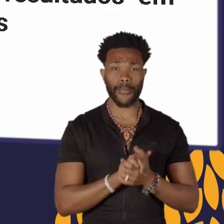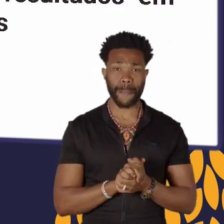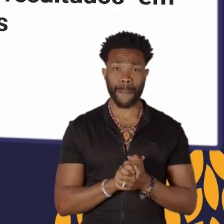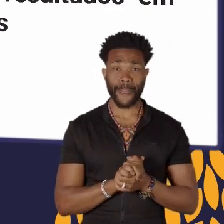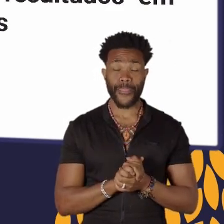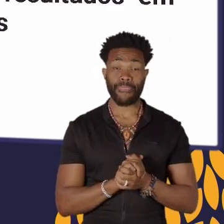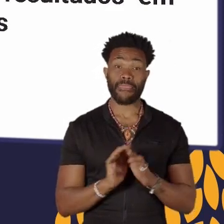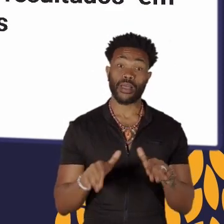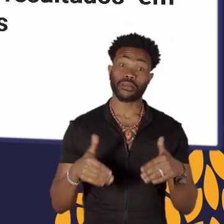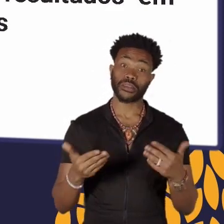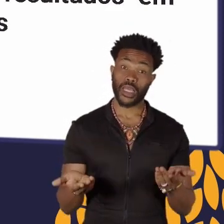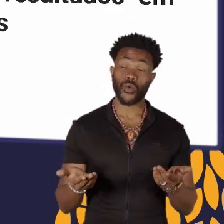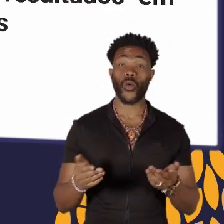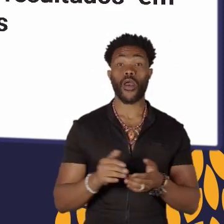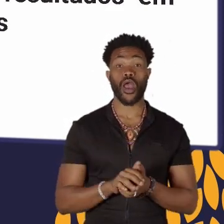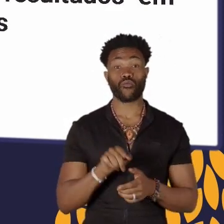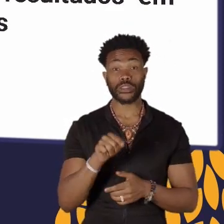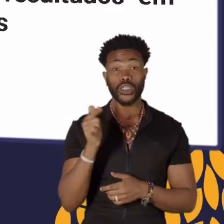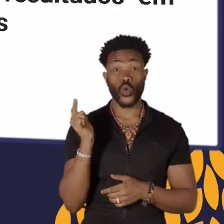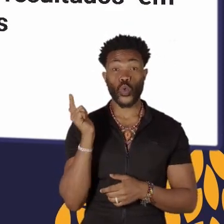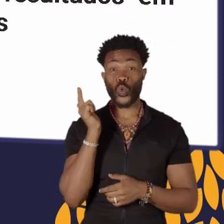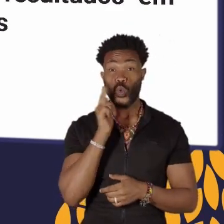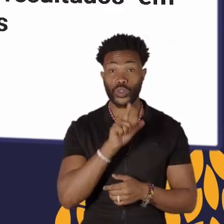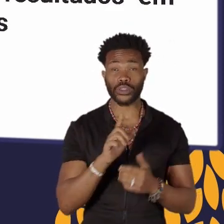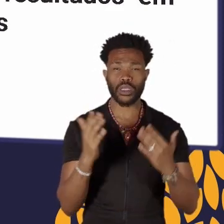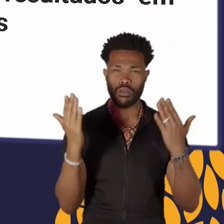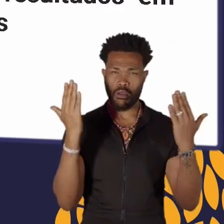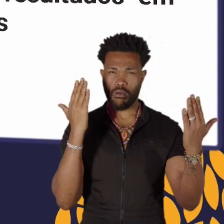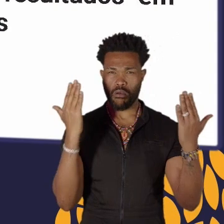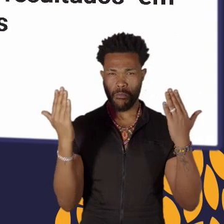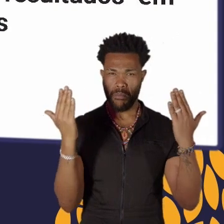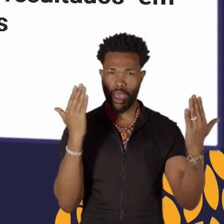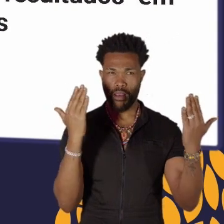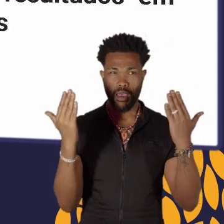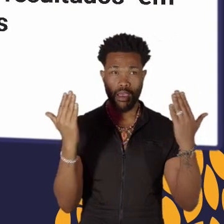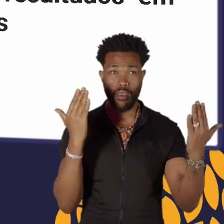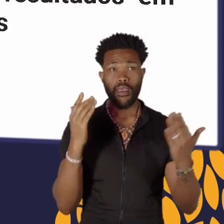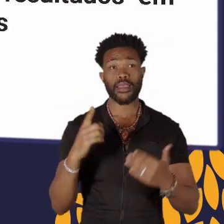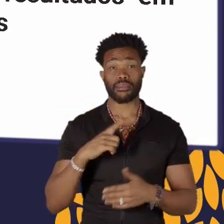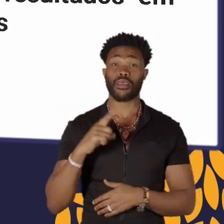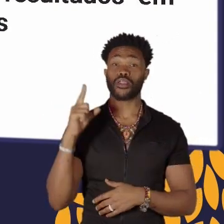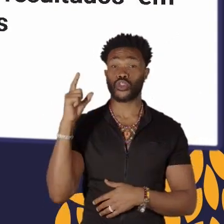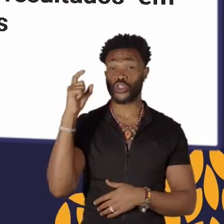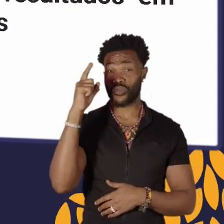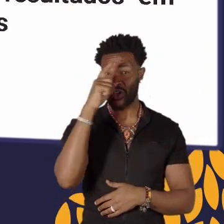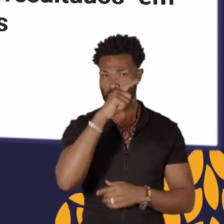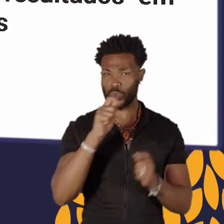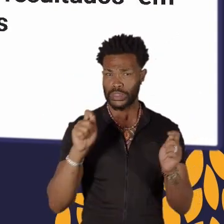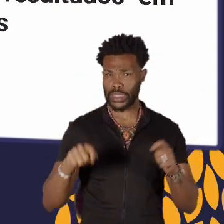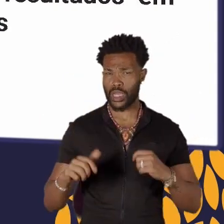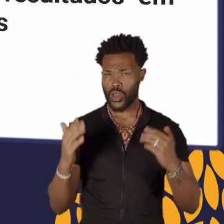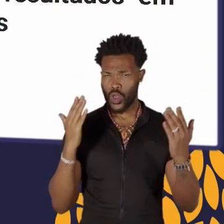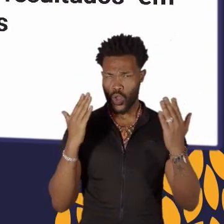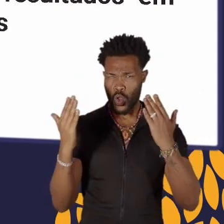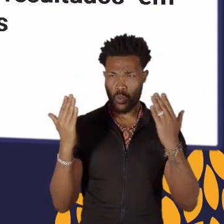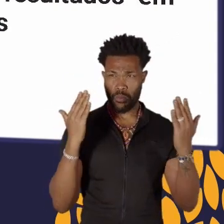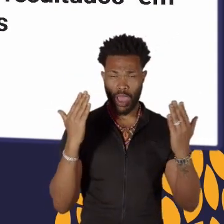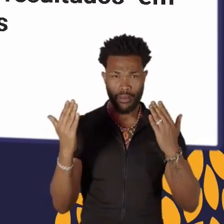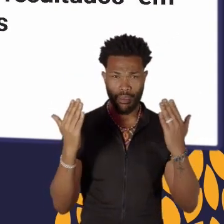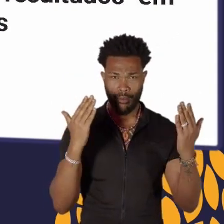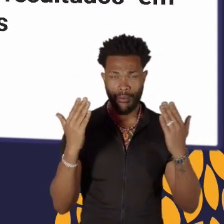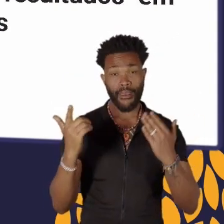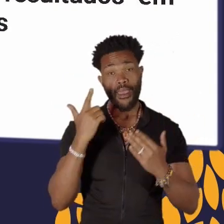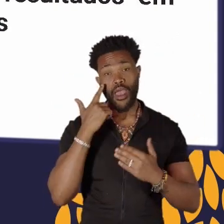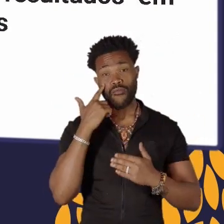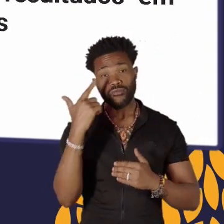e aí, assim, para você conseguir comparar, você acaba tendo um pouco de dificuldade. Dá para comparar? Você faz ali